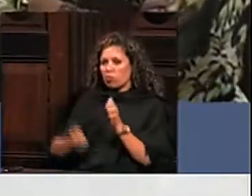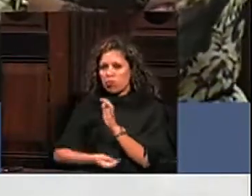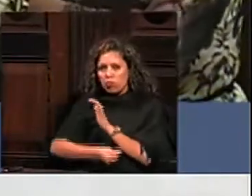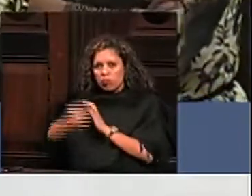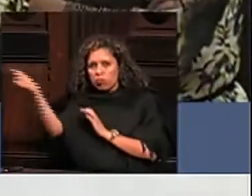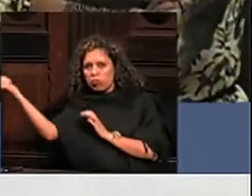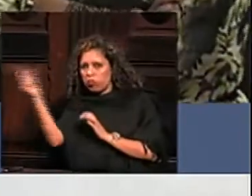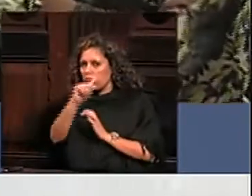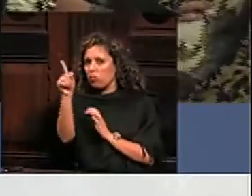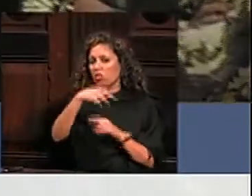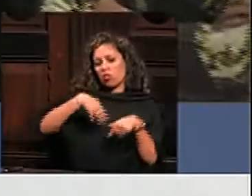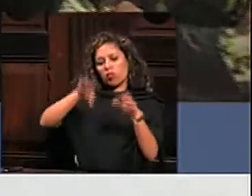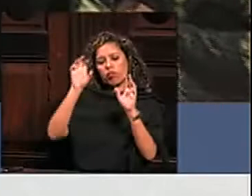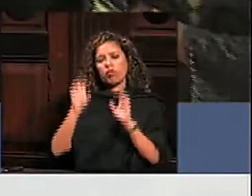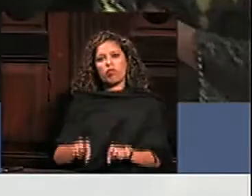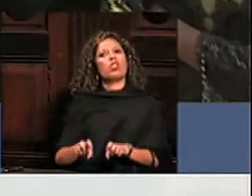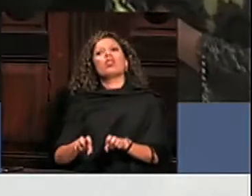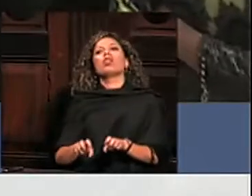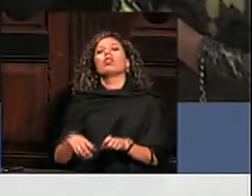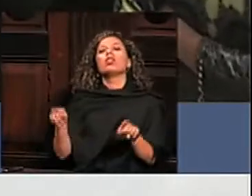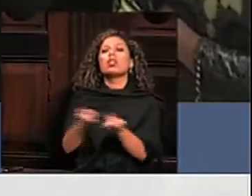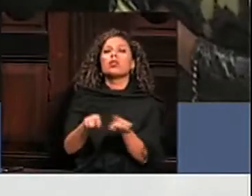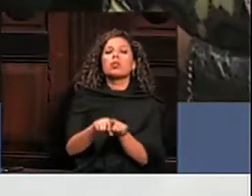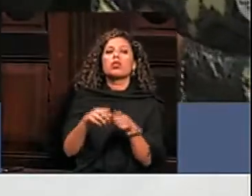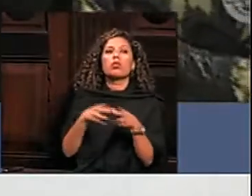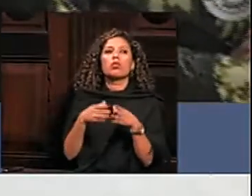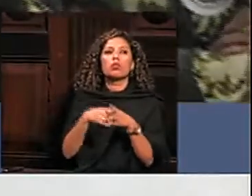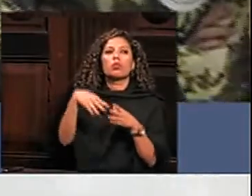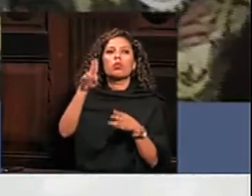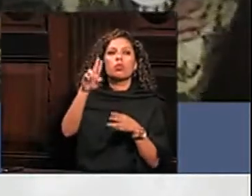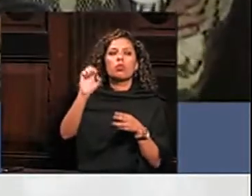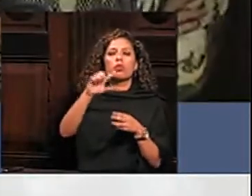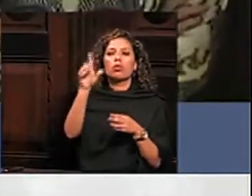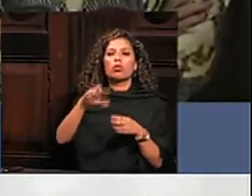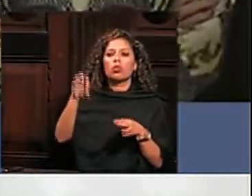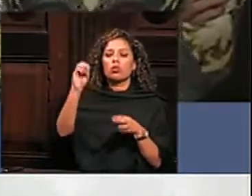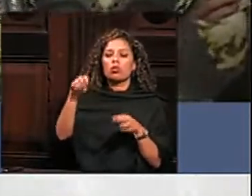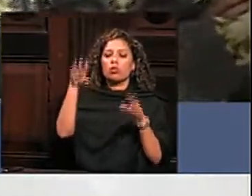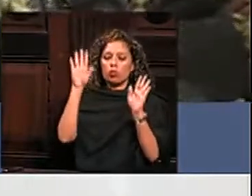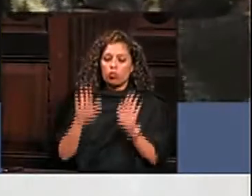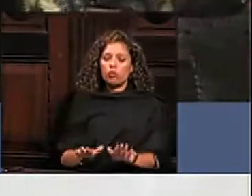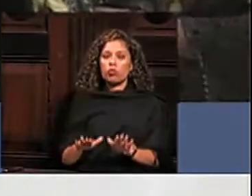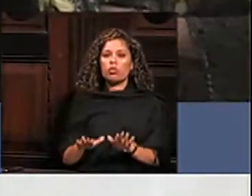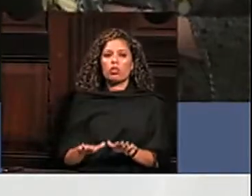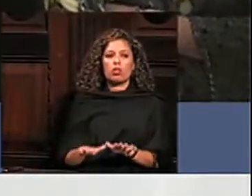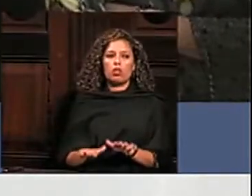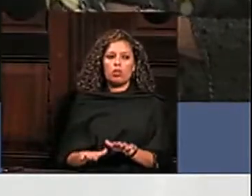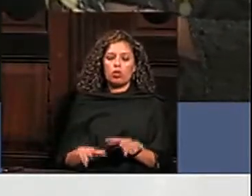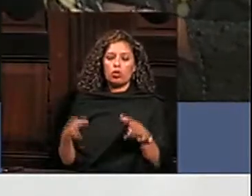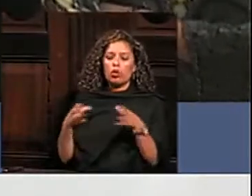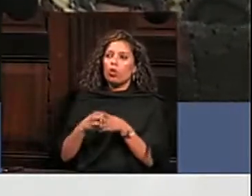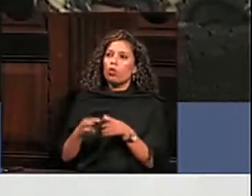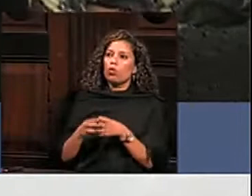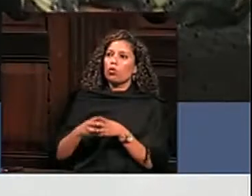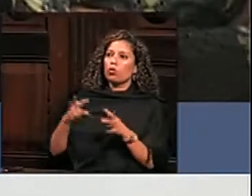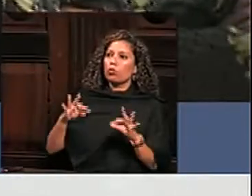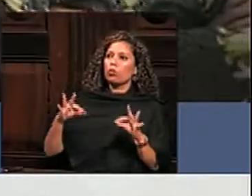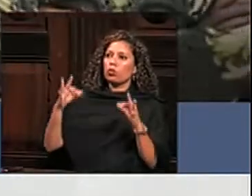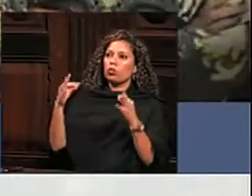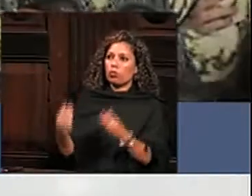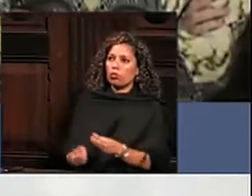voltar, assim como os companheiros da UESO. Nós chegamos, parece que um acordo, a controladoria já está